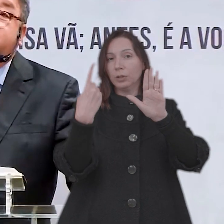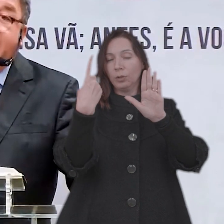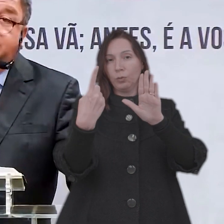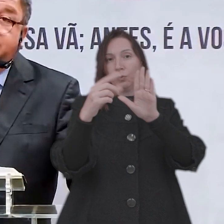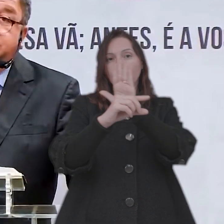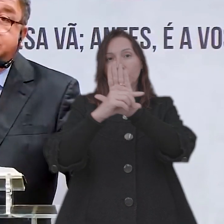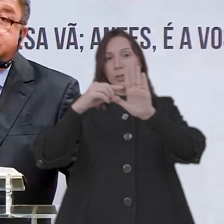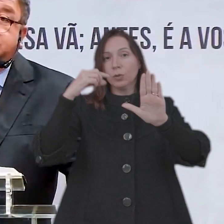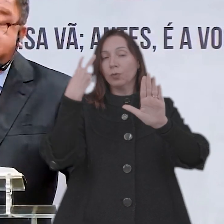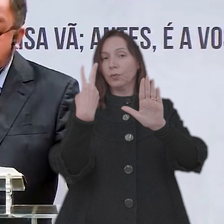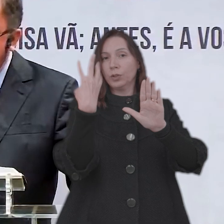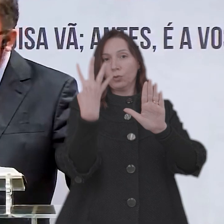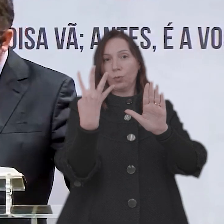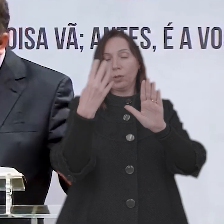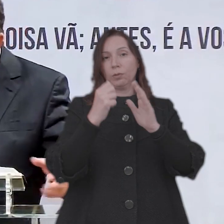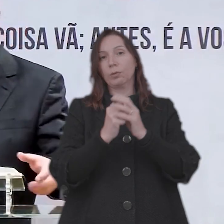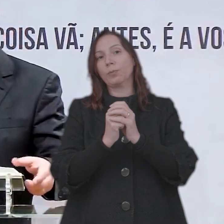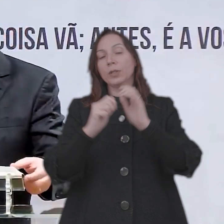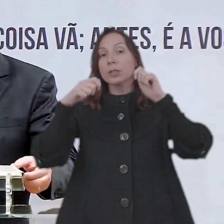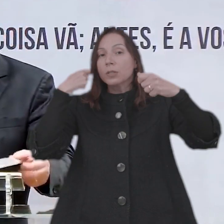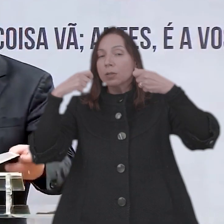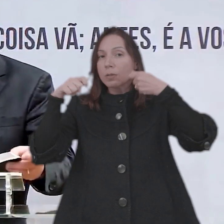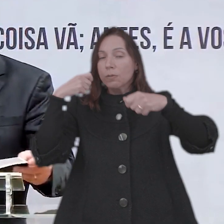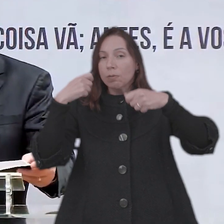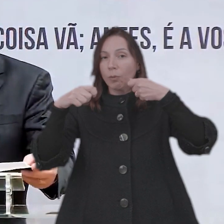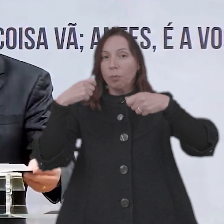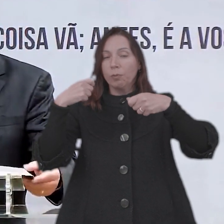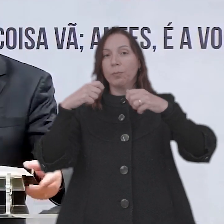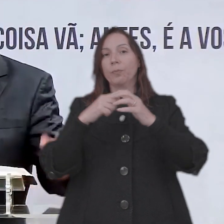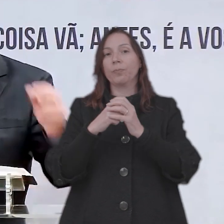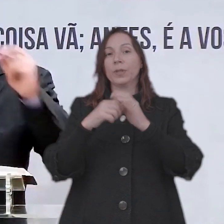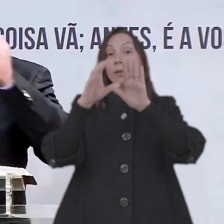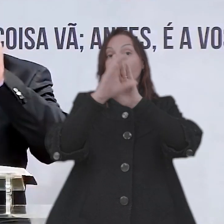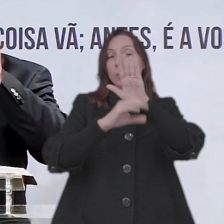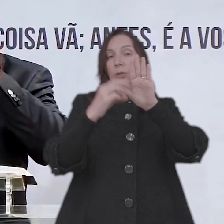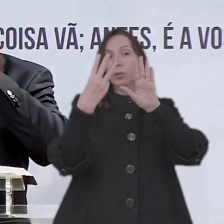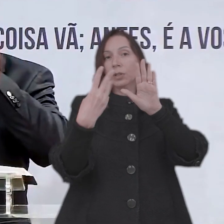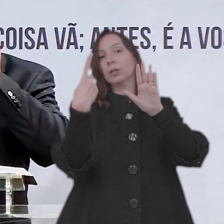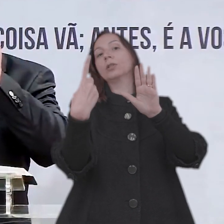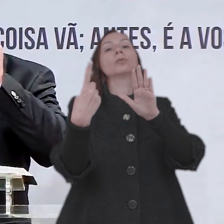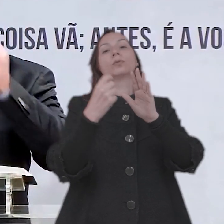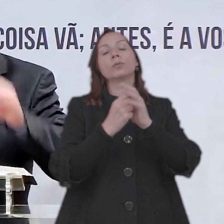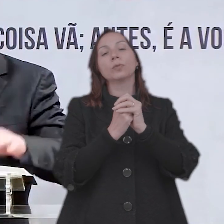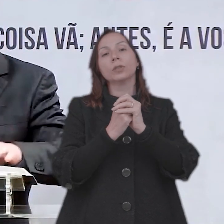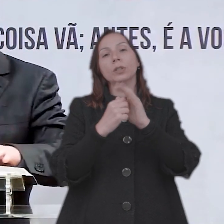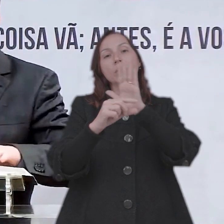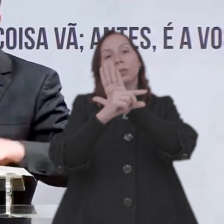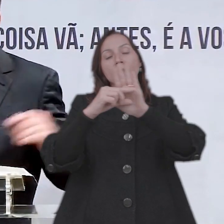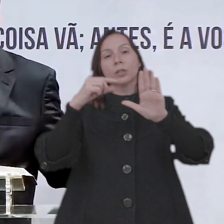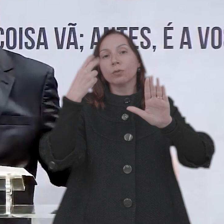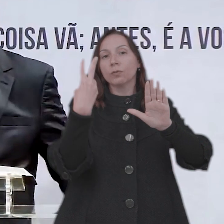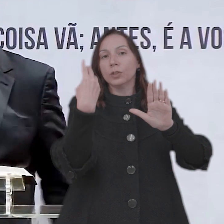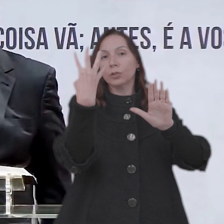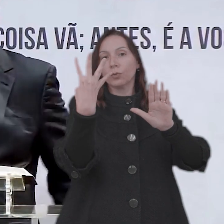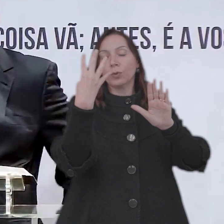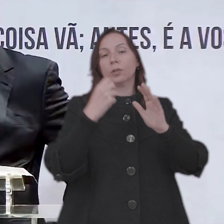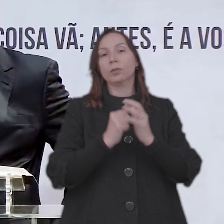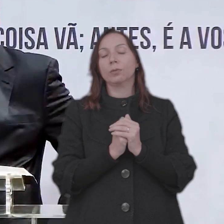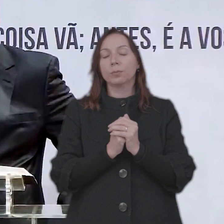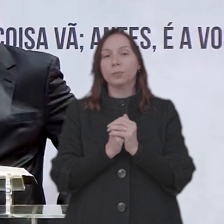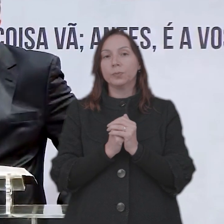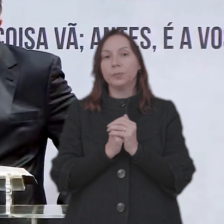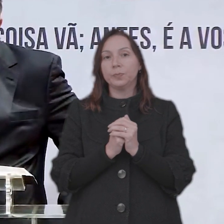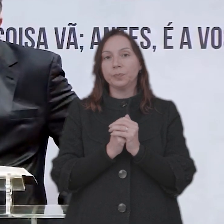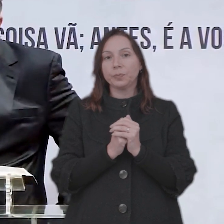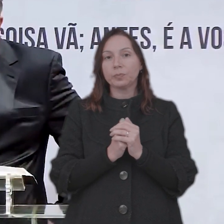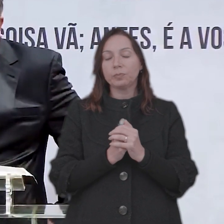versículo 24. Salmo 31, versículo